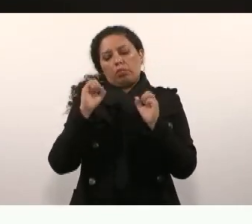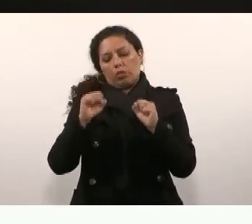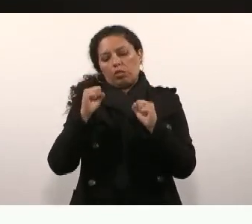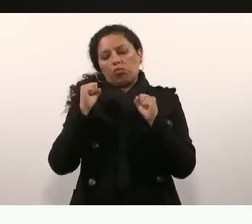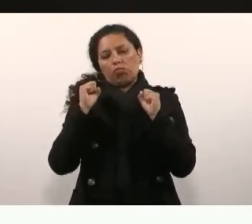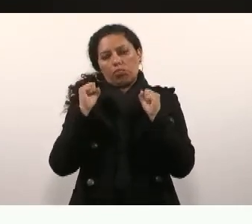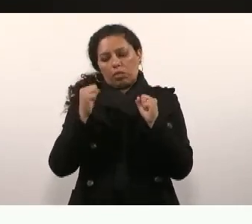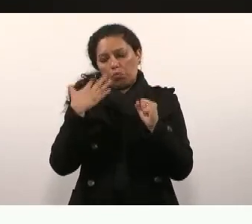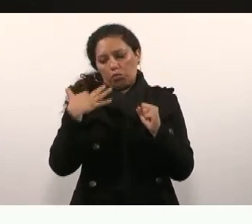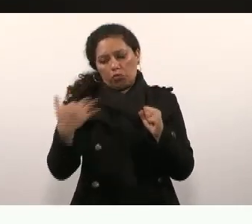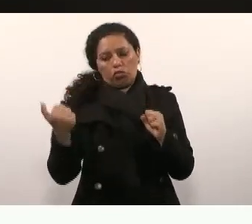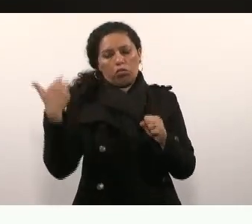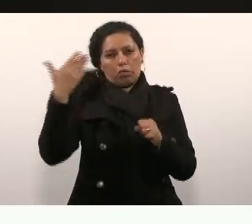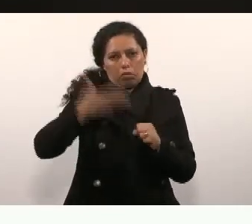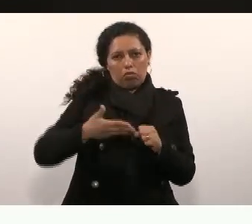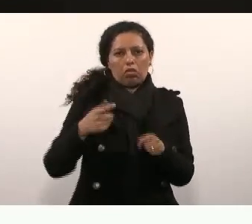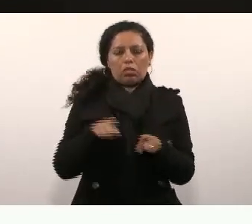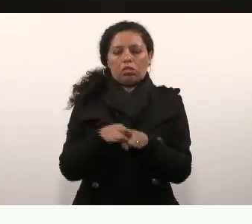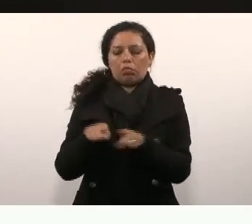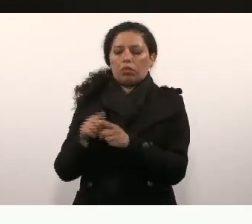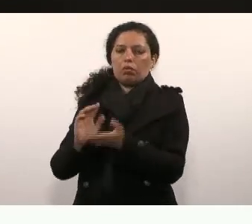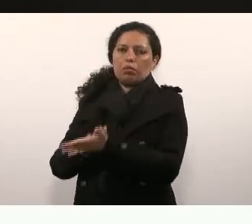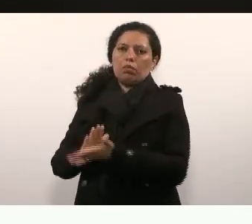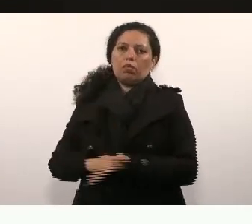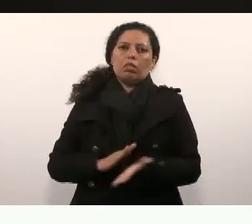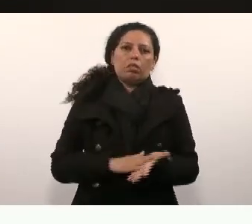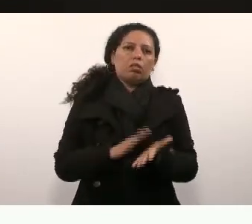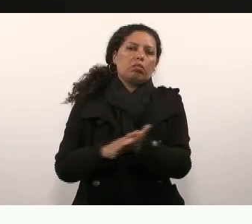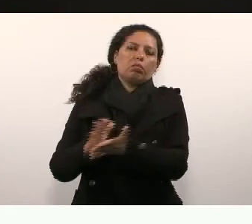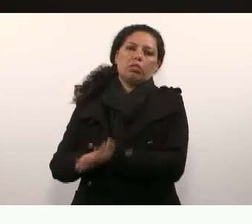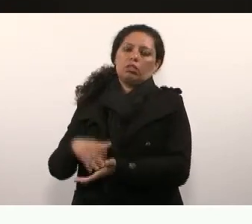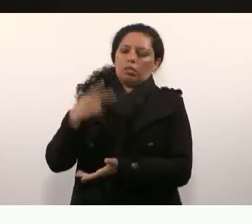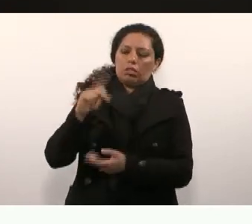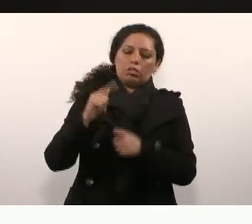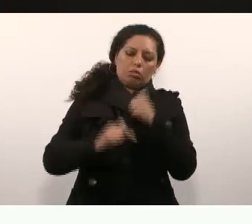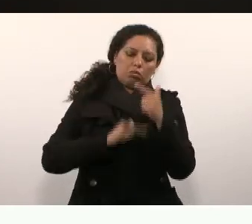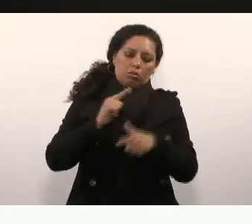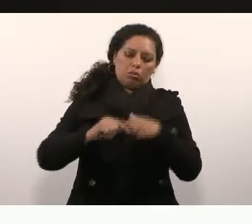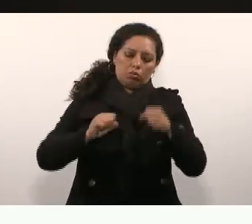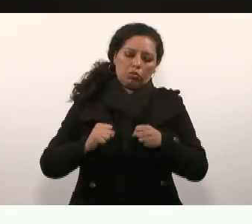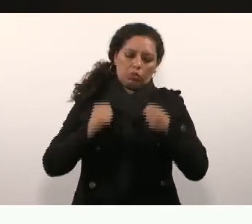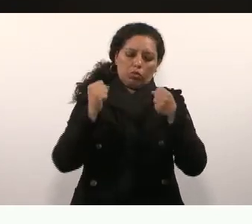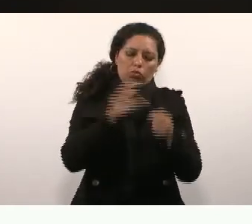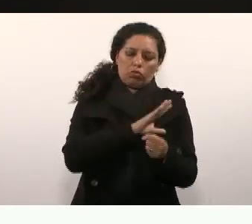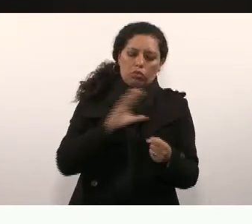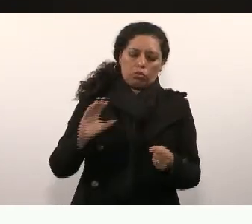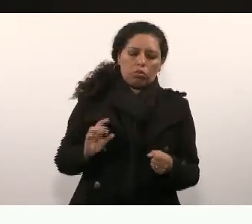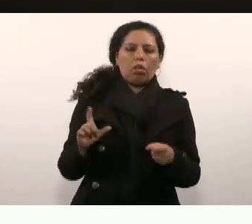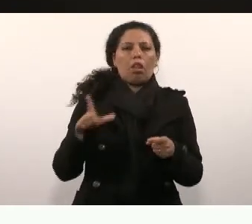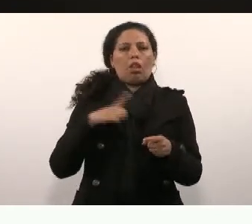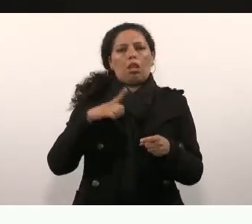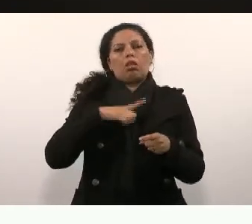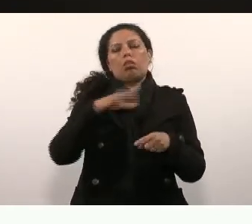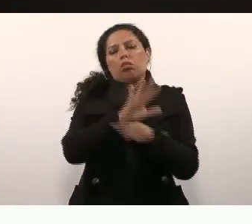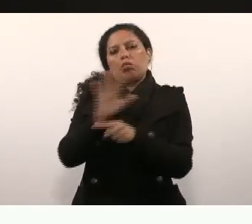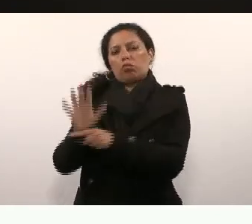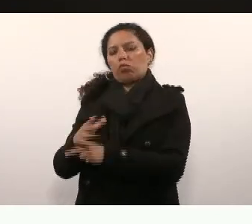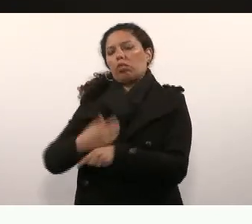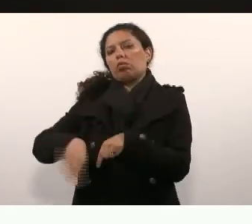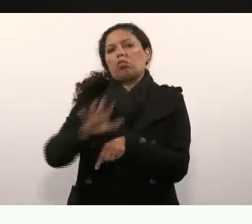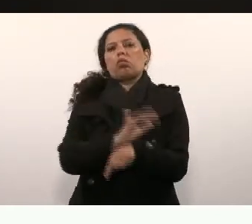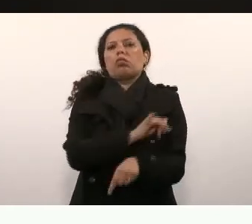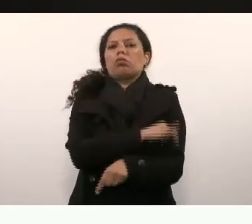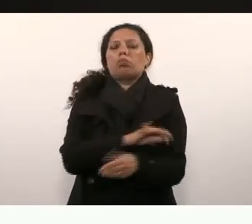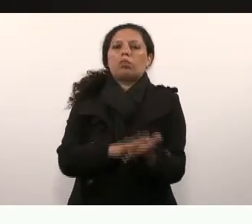estarei. E parabenizar a sua efetividade na comissão, que tem muito contribuído com o Estado do Rio de